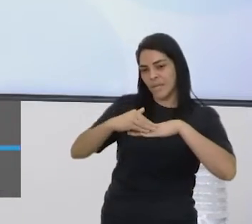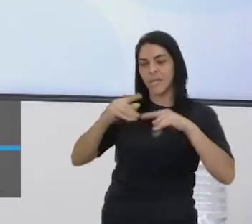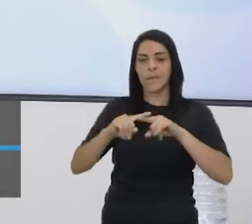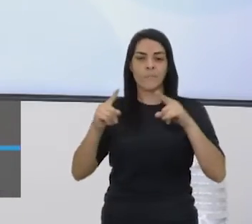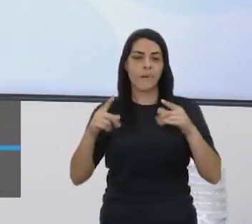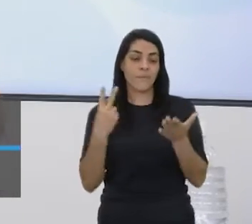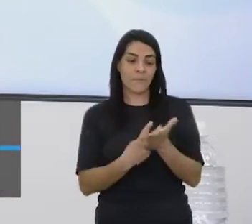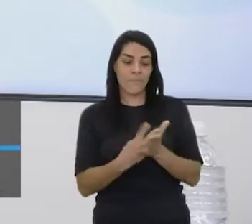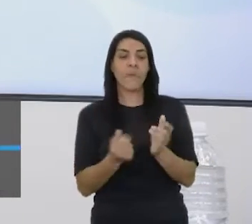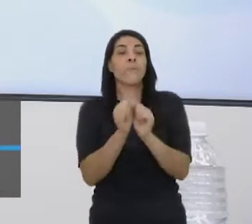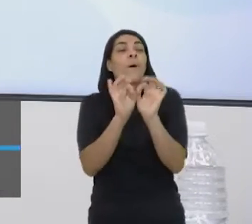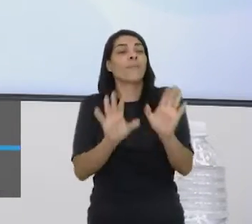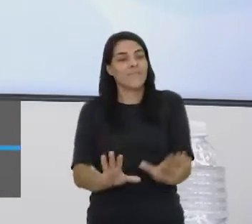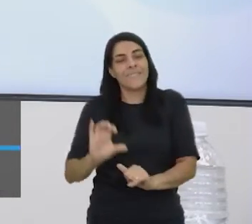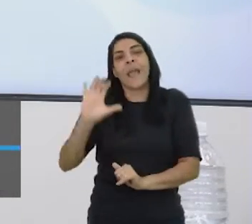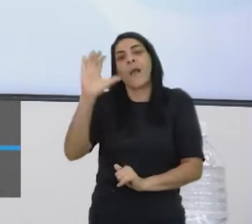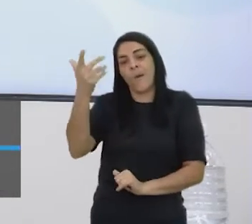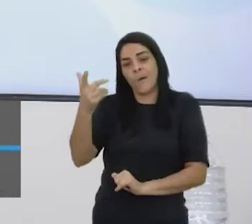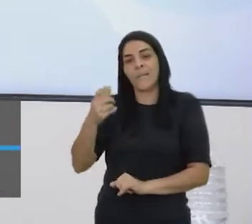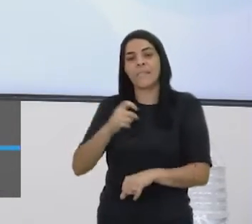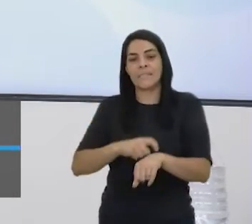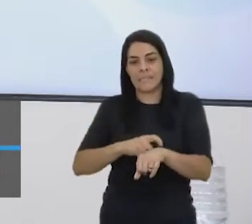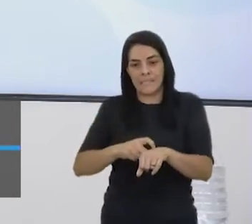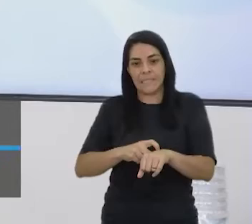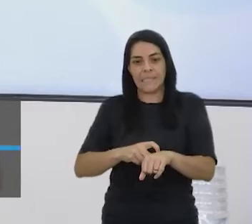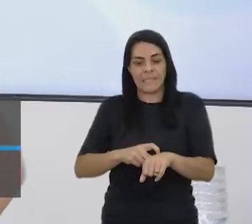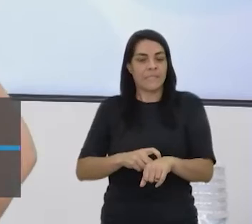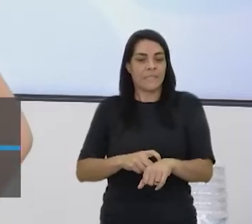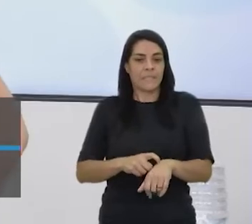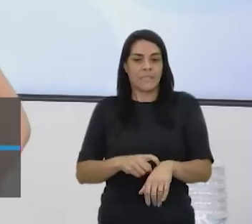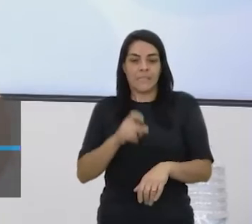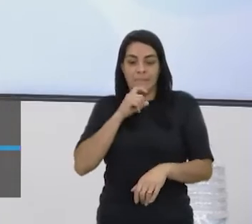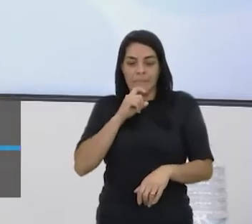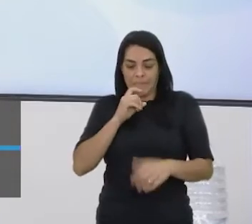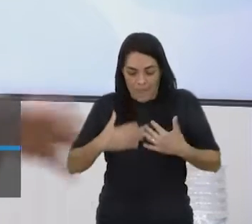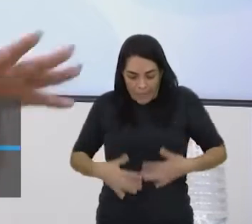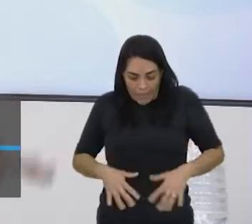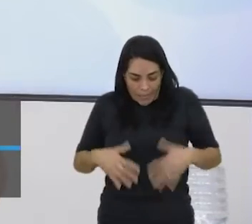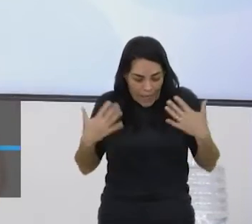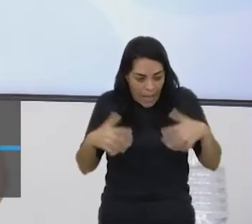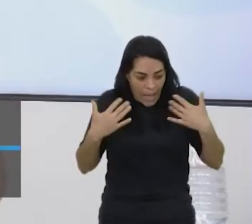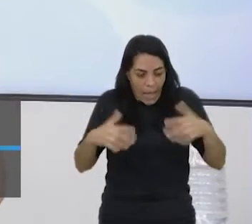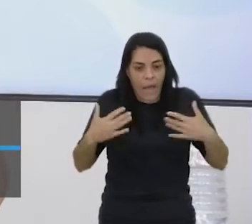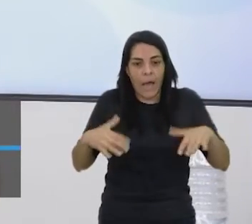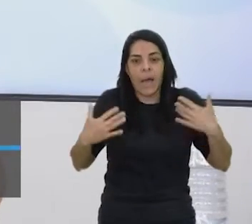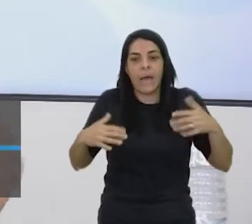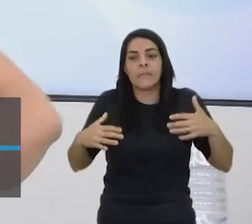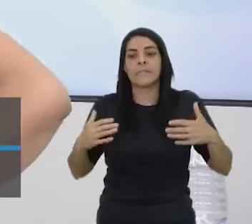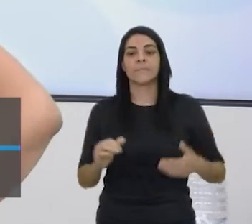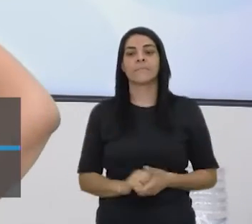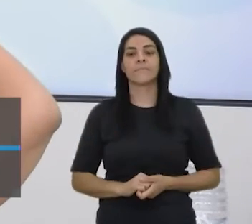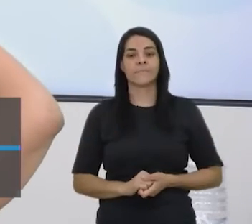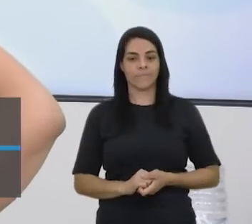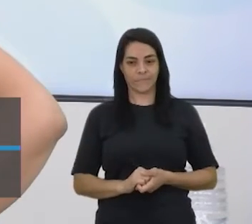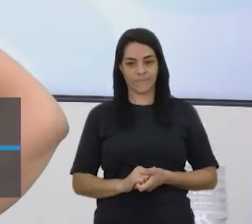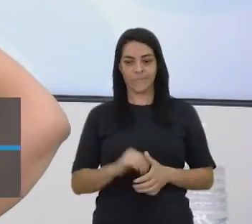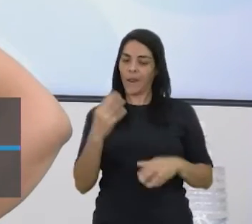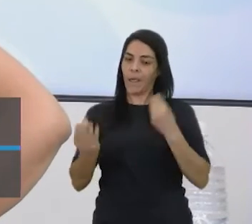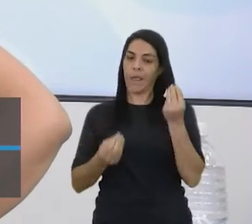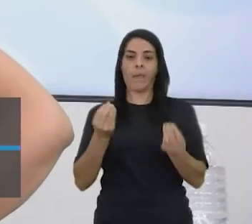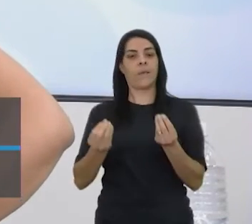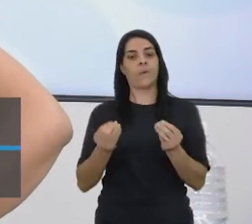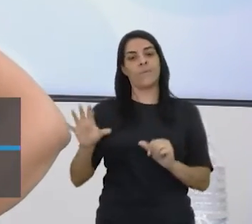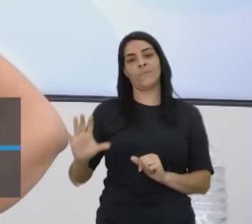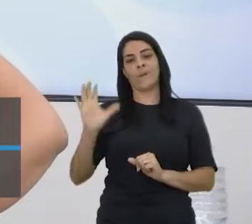ansiedade aquele dia na barriga aquela sensação de tipo tá vai começar de novo e como que vai ser